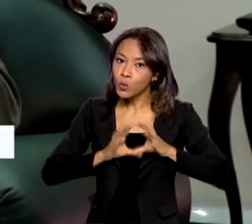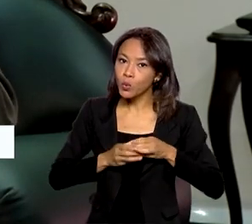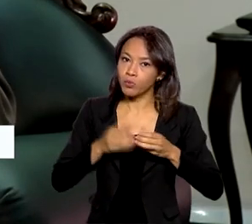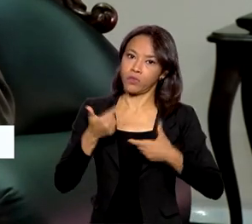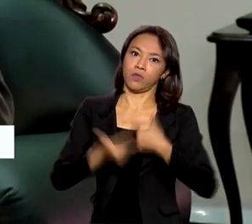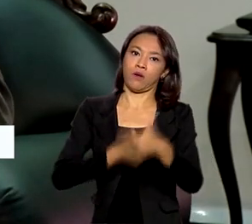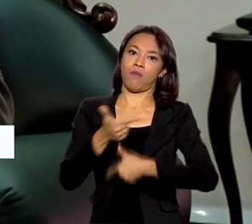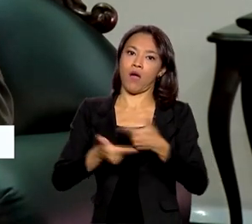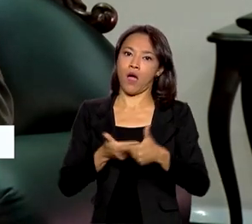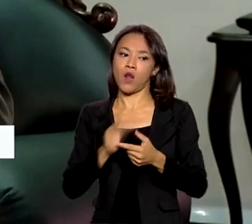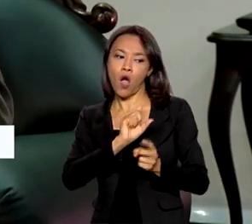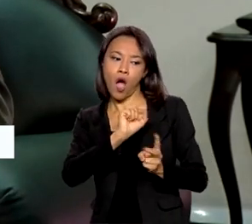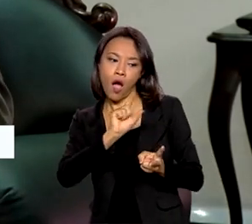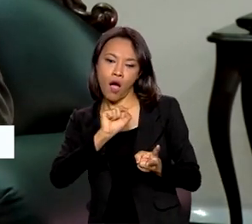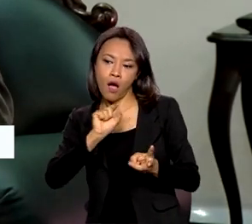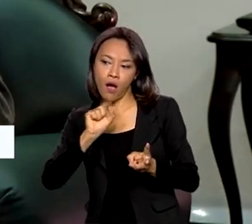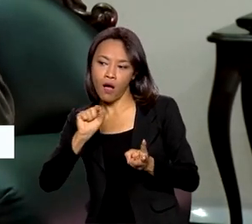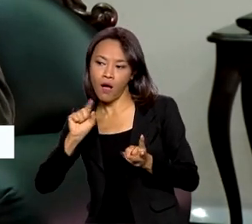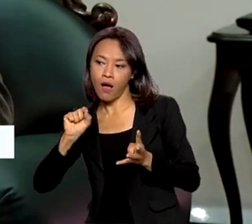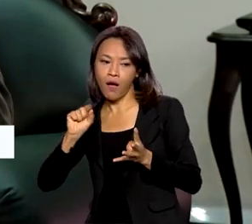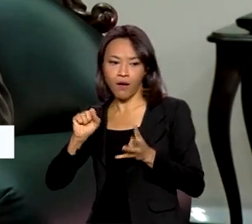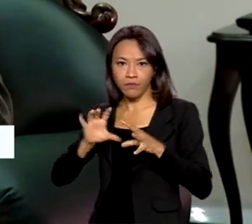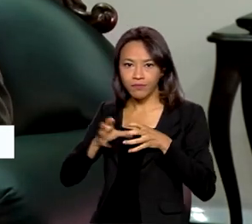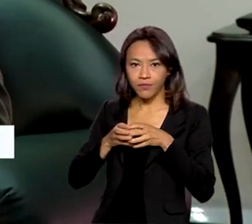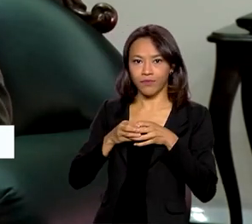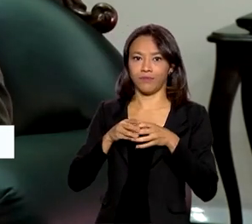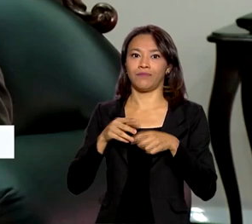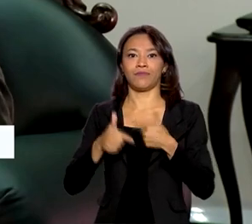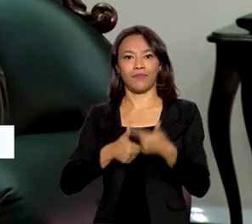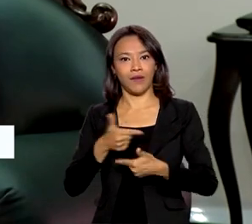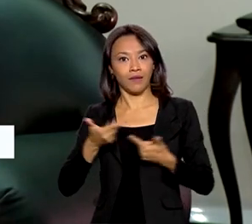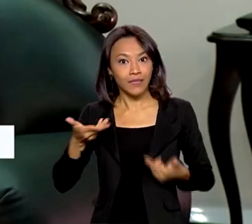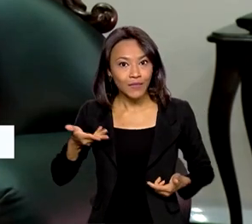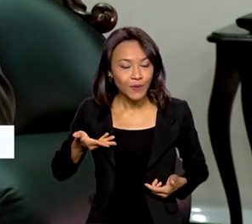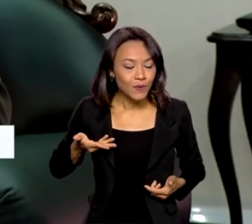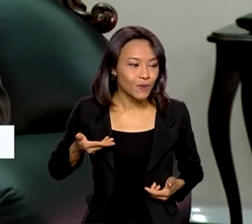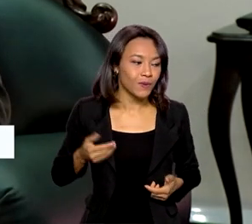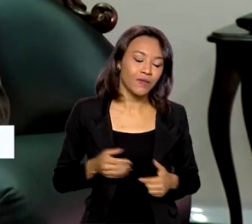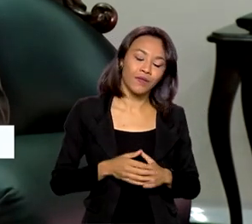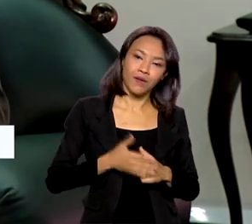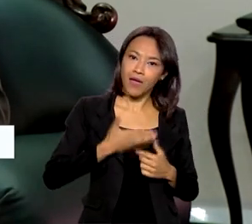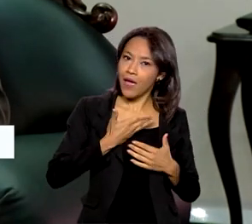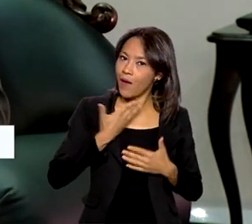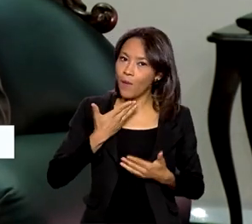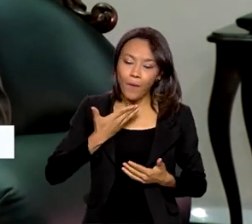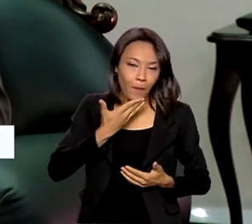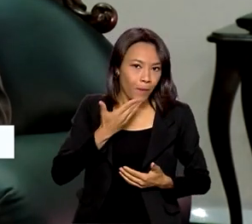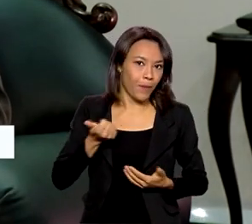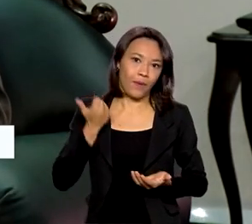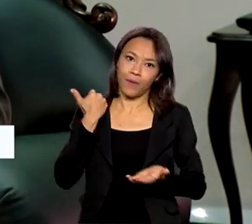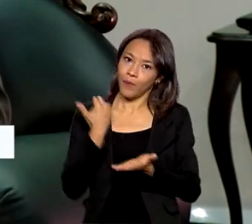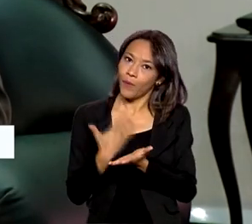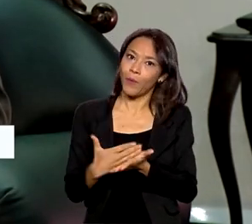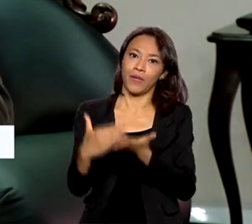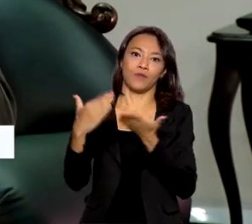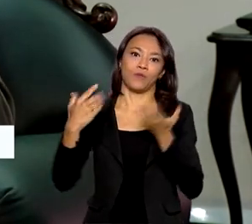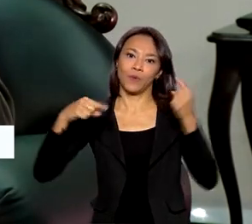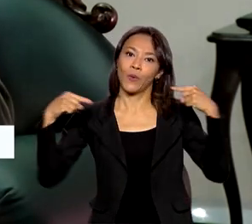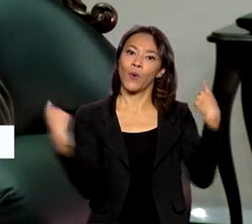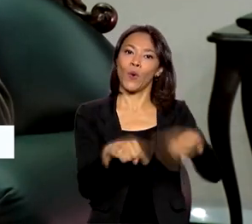e essa na minha visão é a é a repressão inicial a corrupção